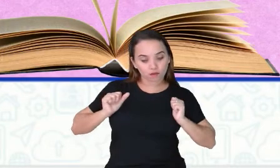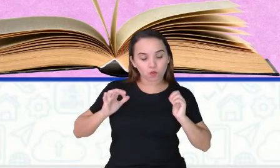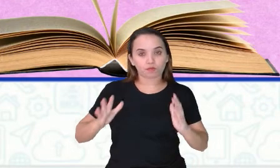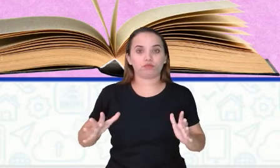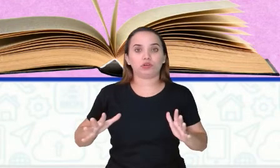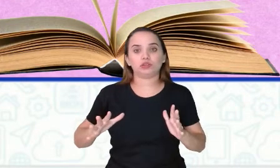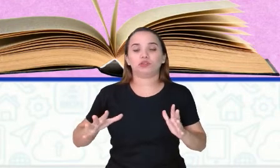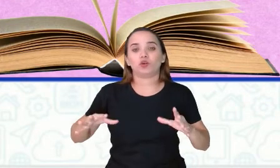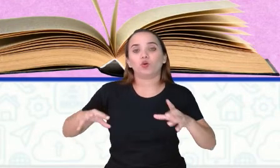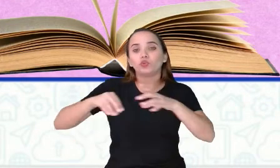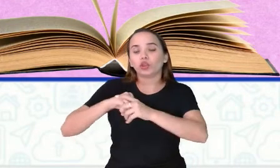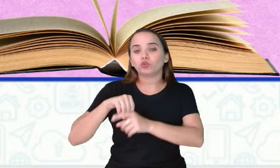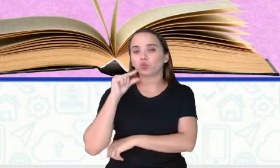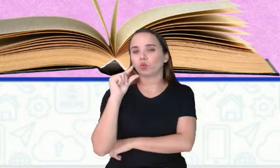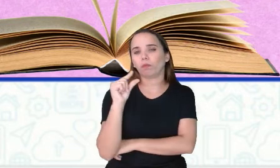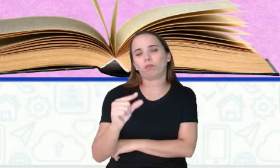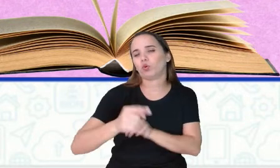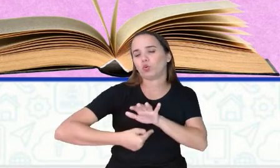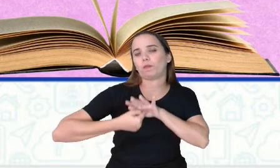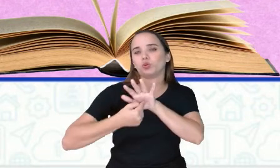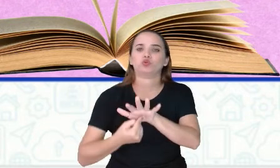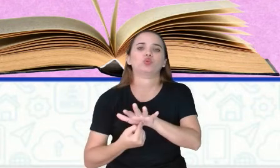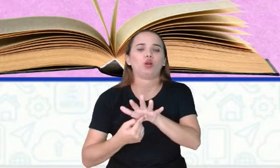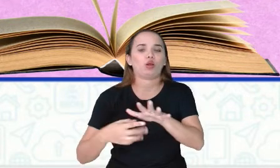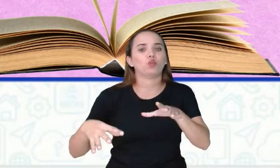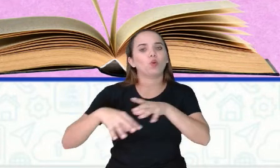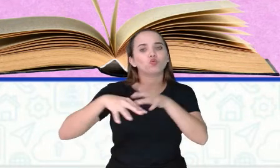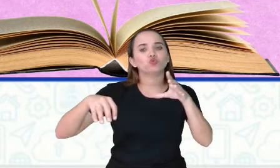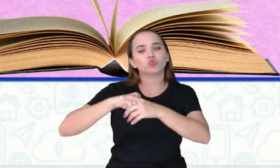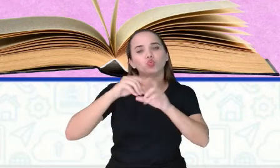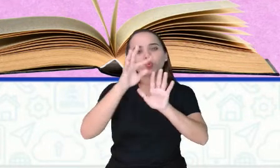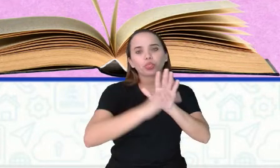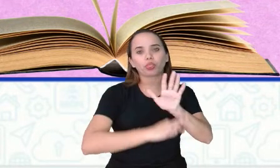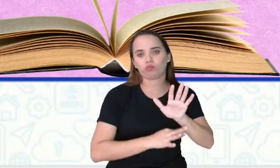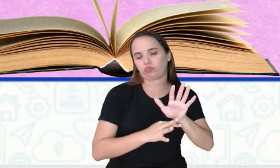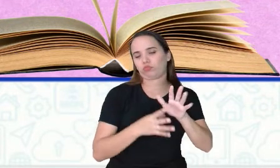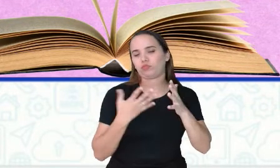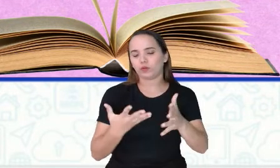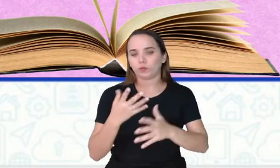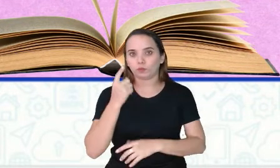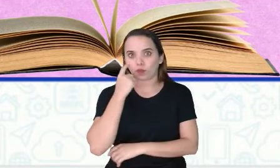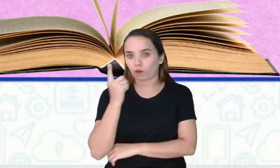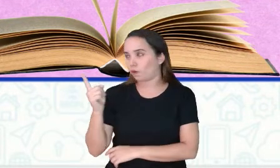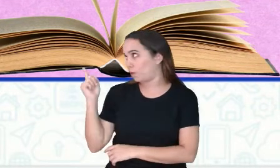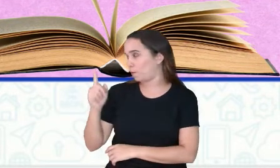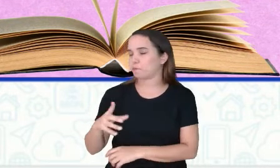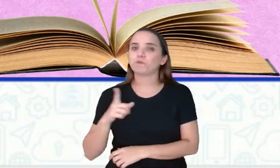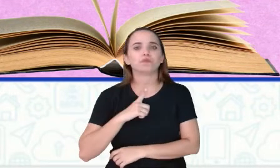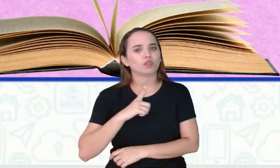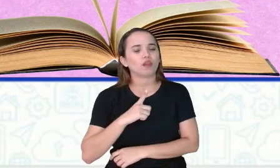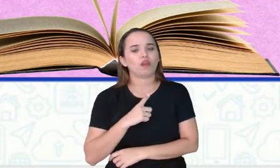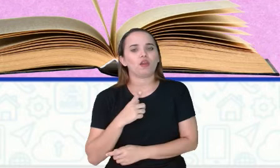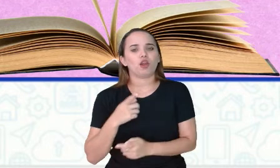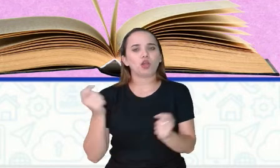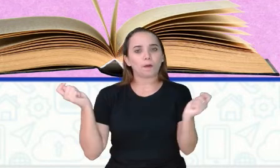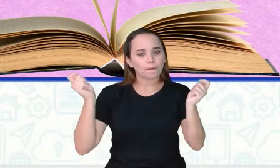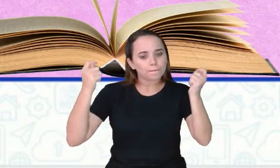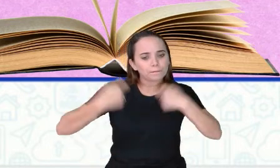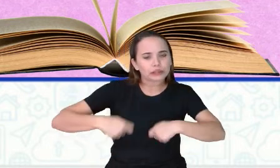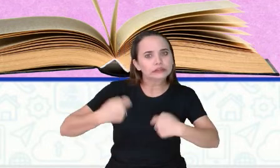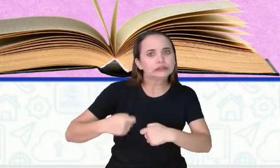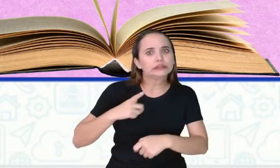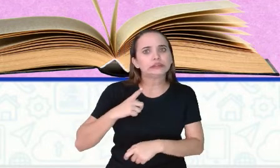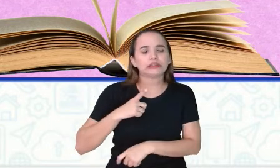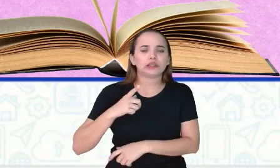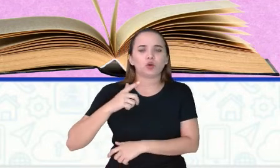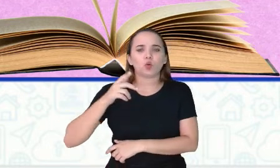torno do pouco que é revelado por aquelas palavras. Então, há aqui uma necessidade de uma inferência do leitor.